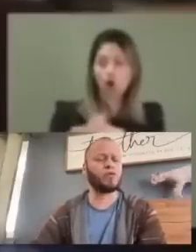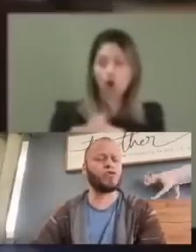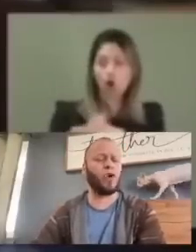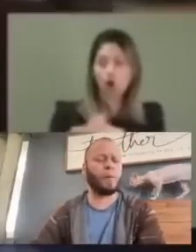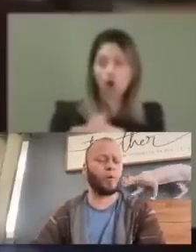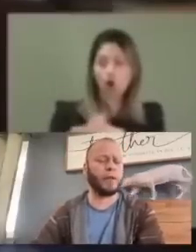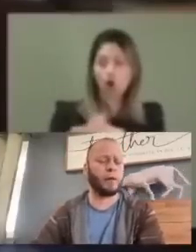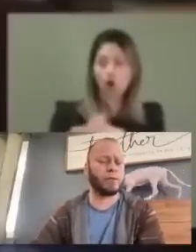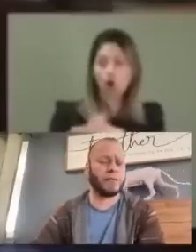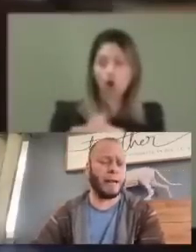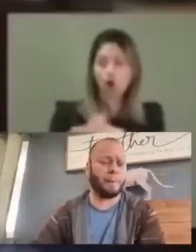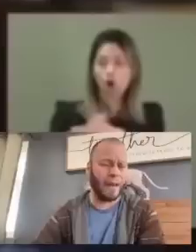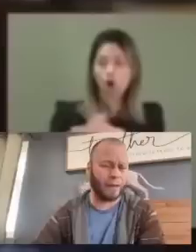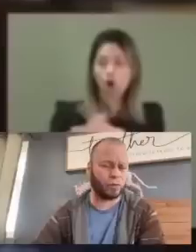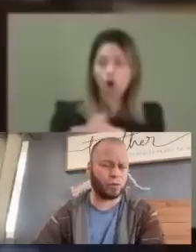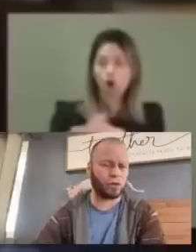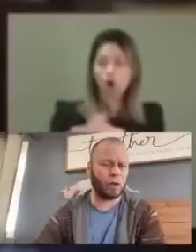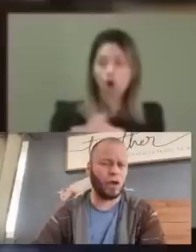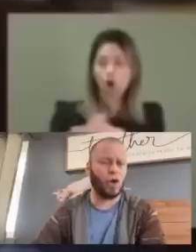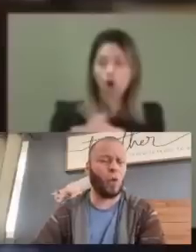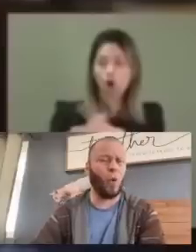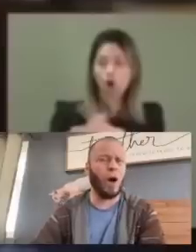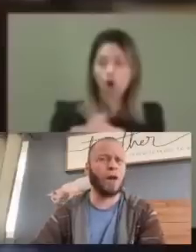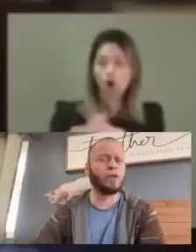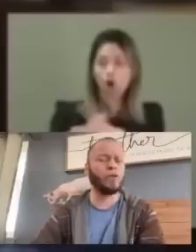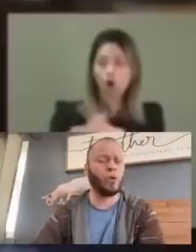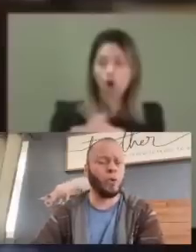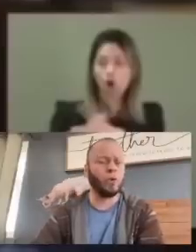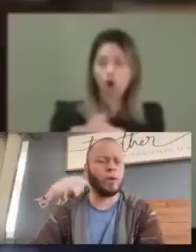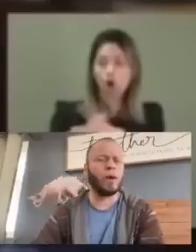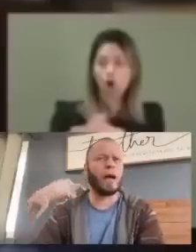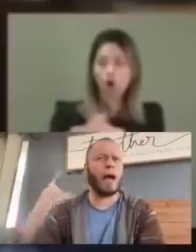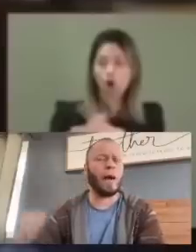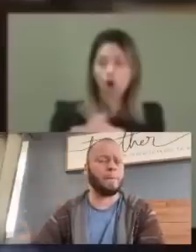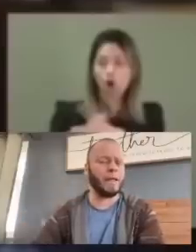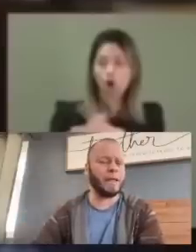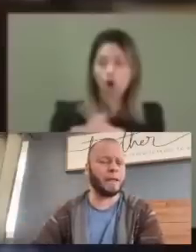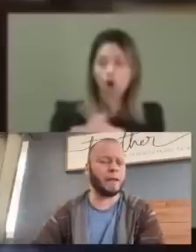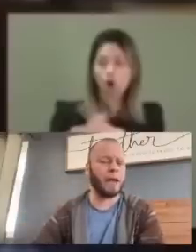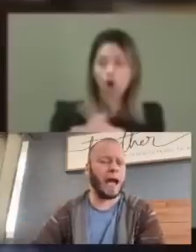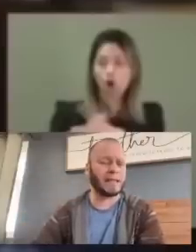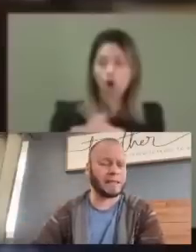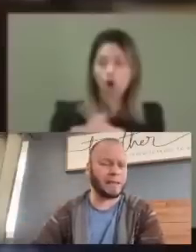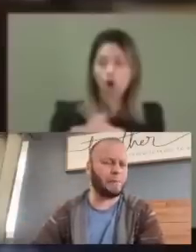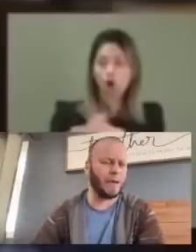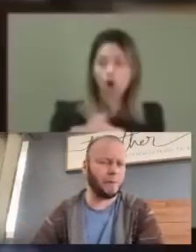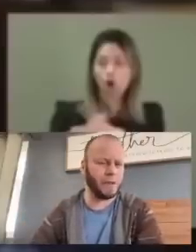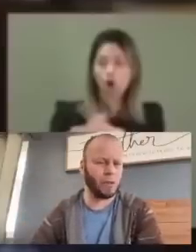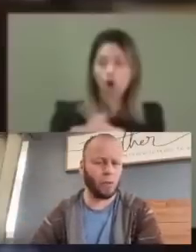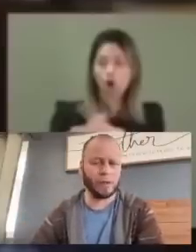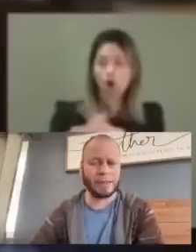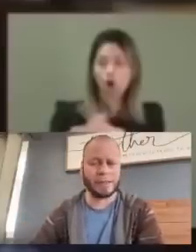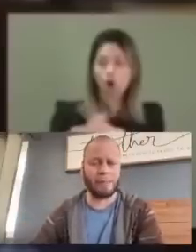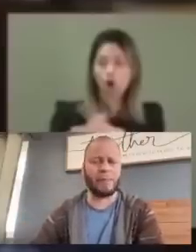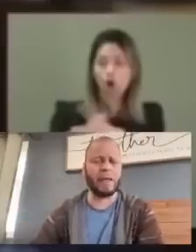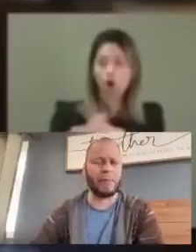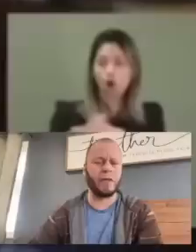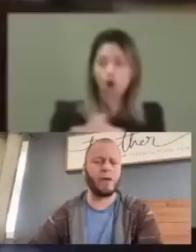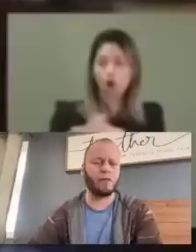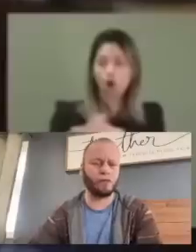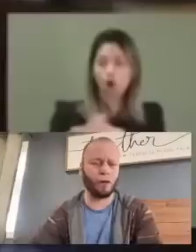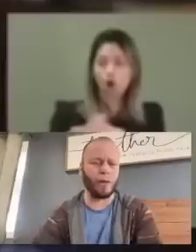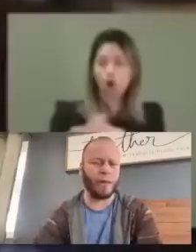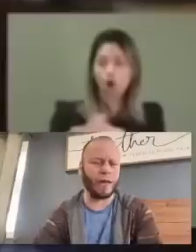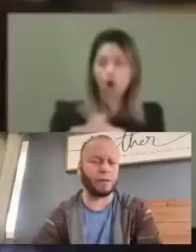documentos só poderão ser abertos quando abrir a CPM quando a